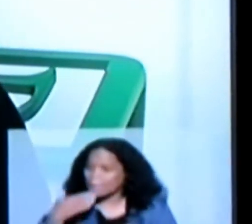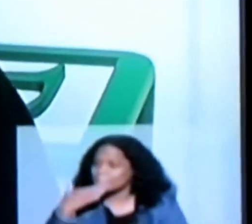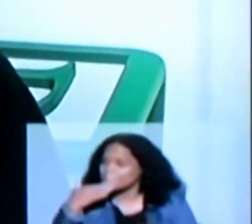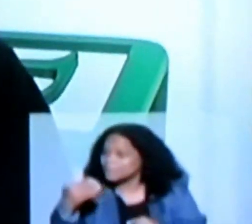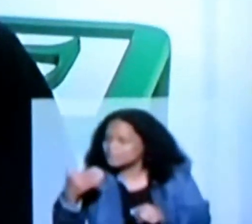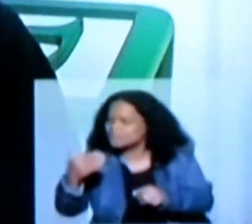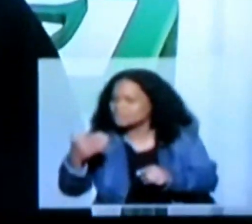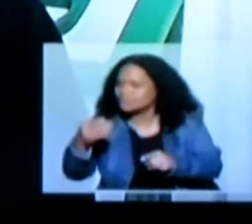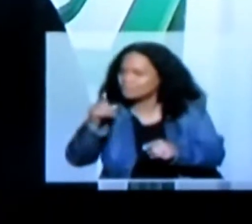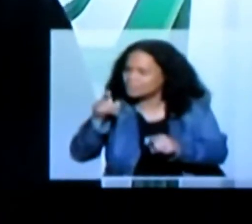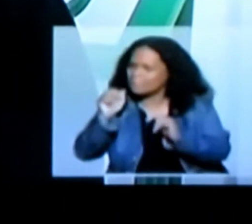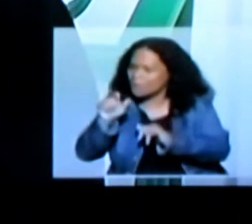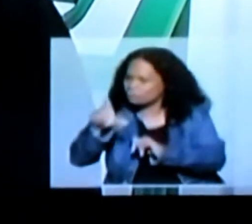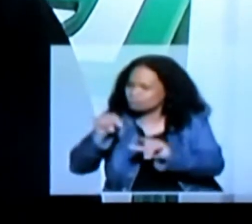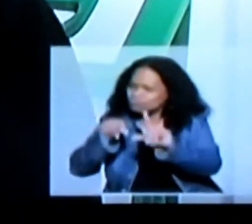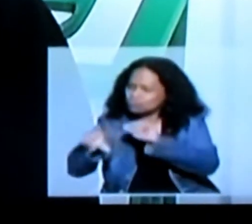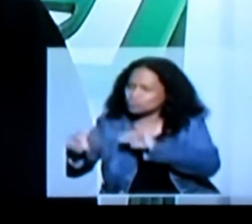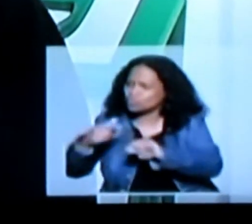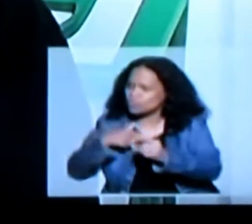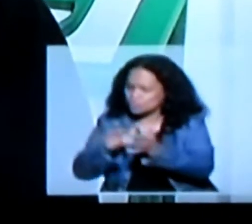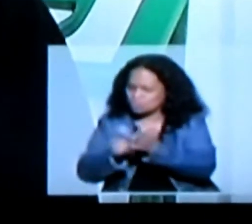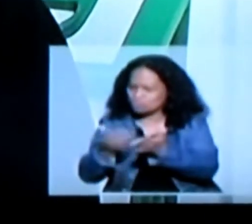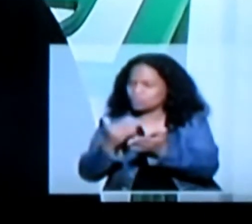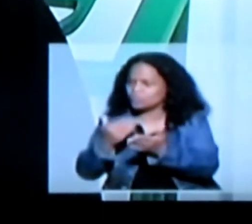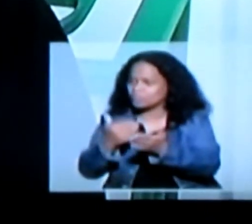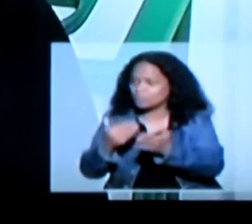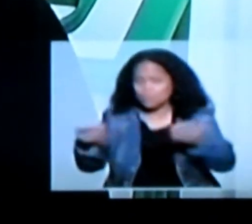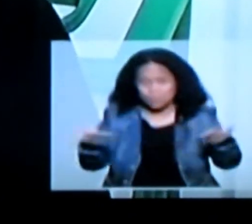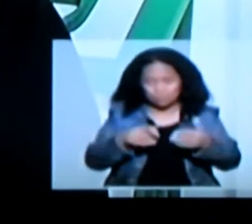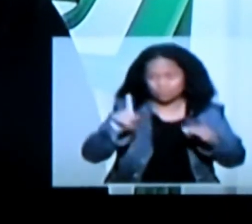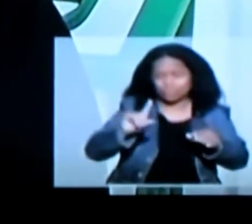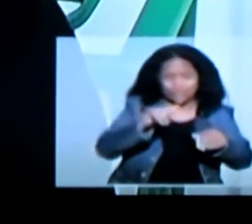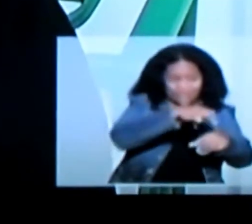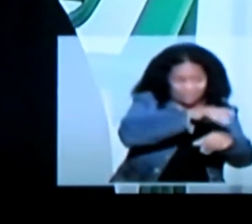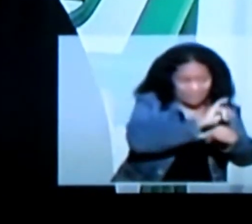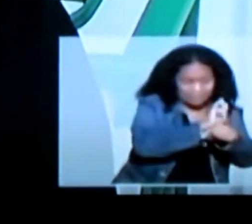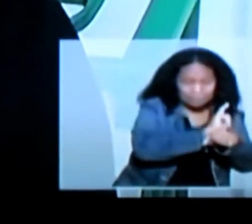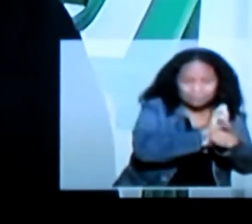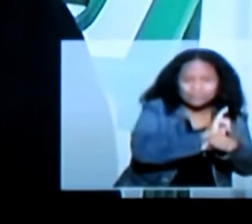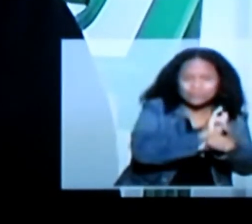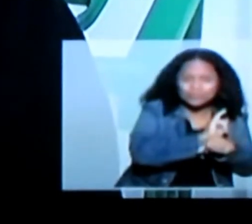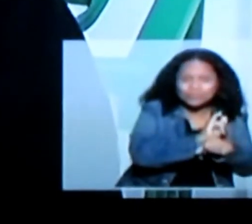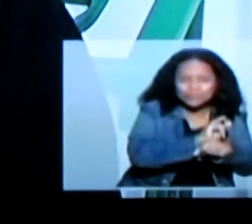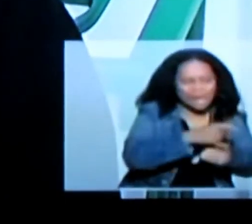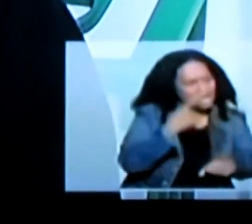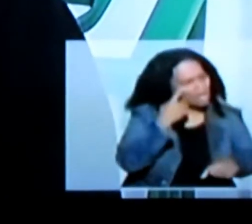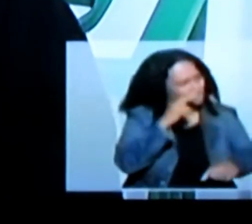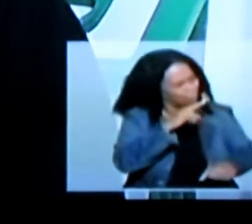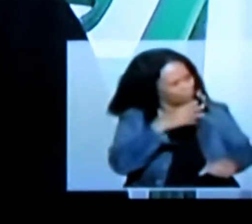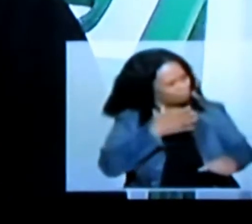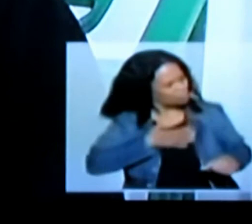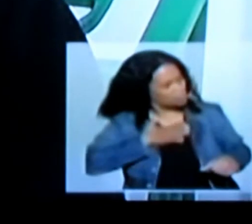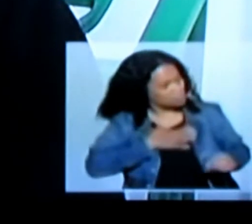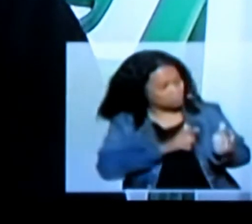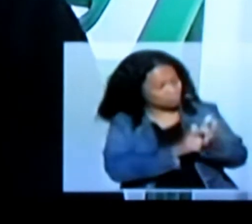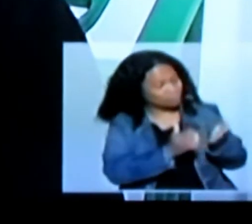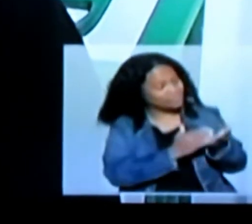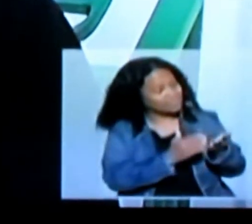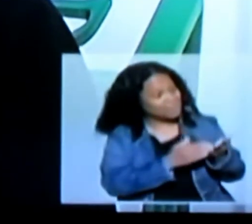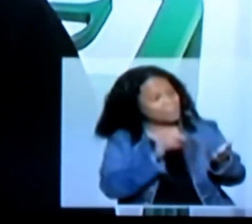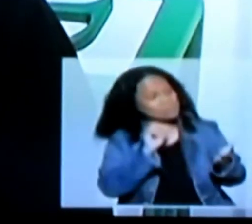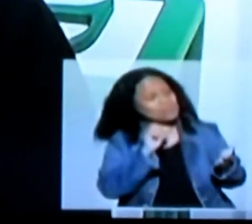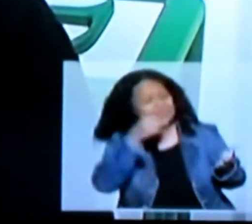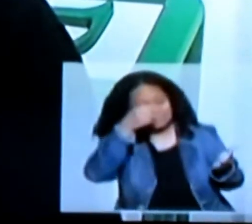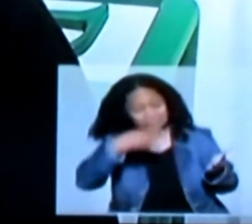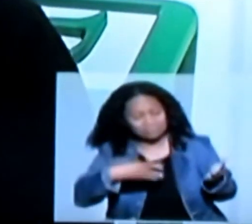na livraria, pedia pro livreiro escolher alguma coisa. Hoje em dia ela não sabe o que ler, ela vai pro YouTube. Ela vai, tipo, ah, eu gostei da capa desse livro, vamos